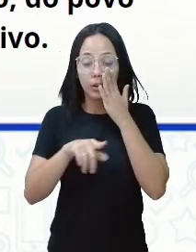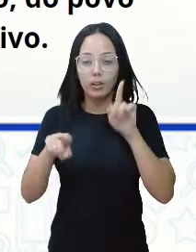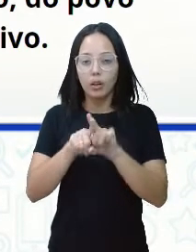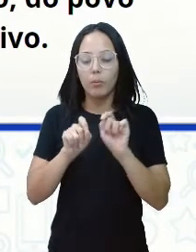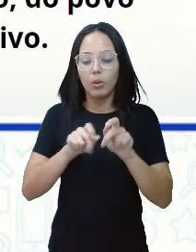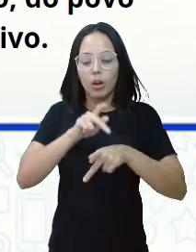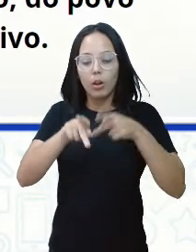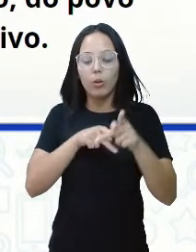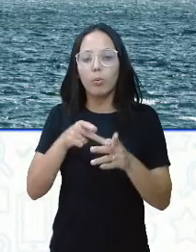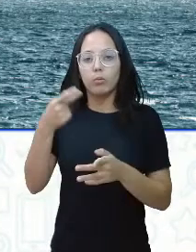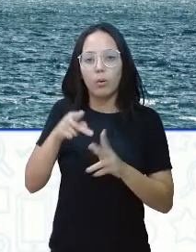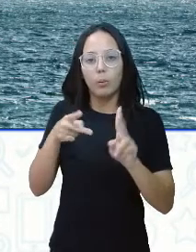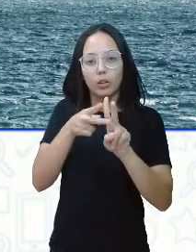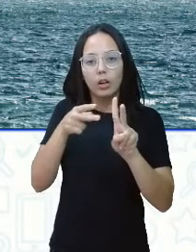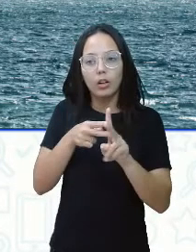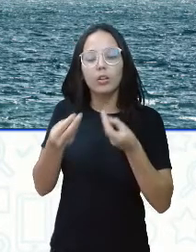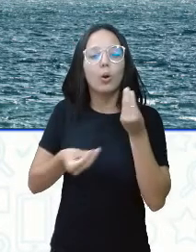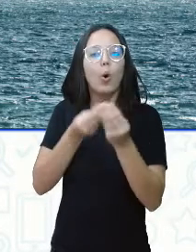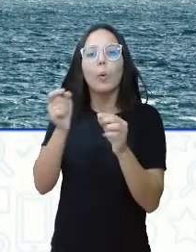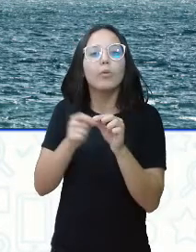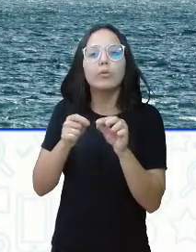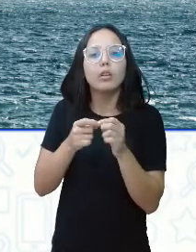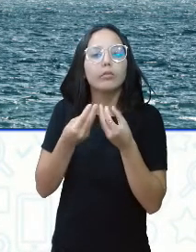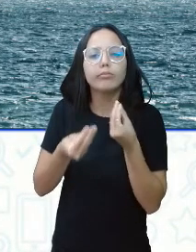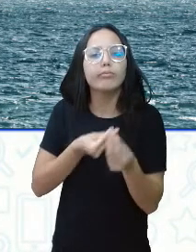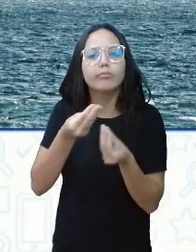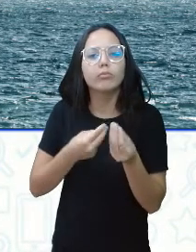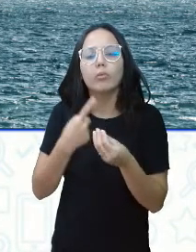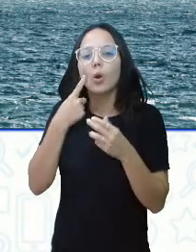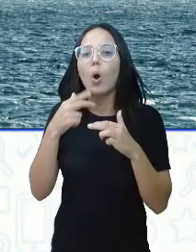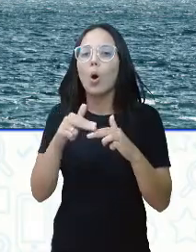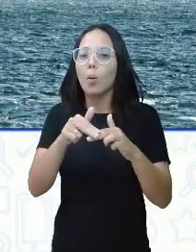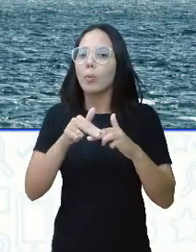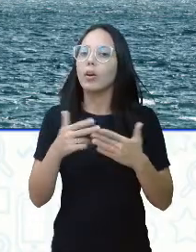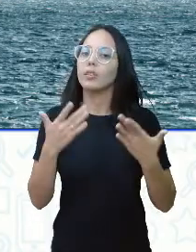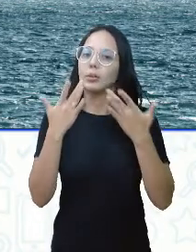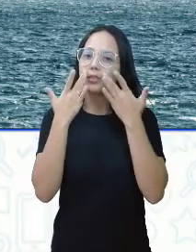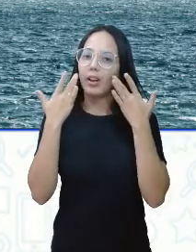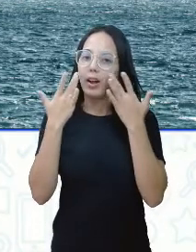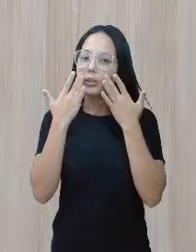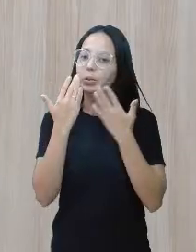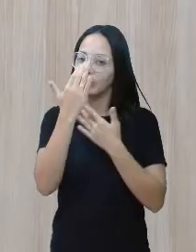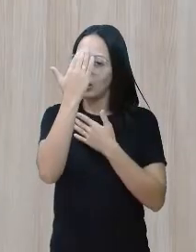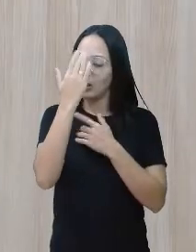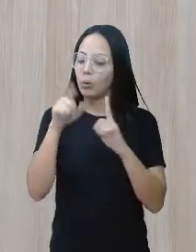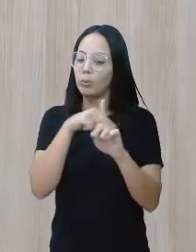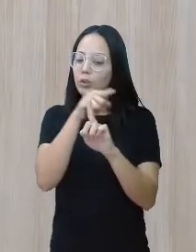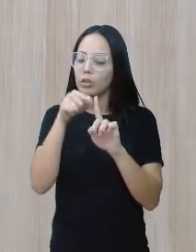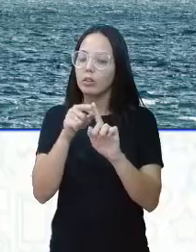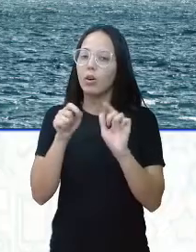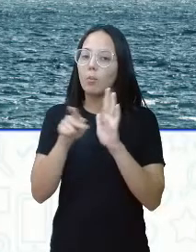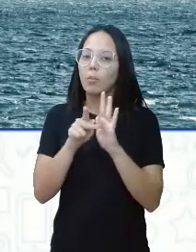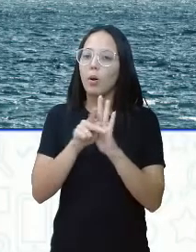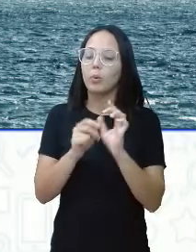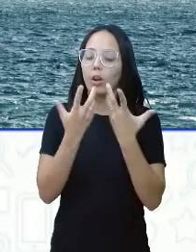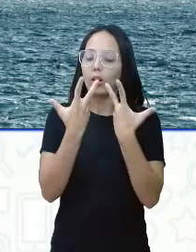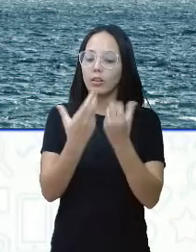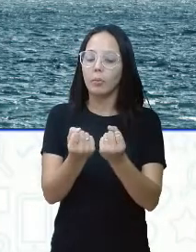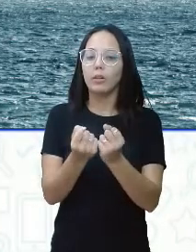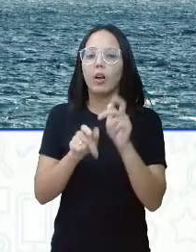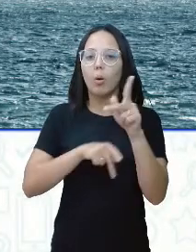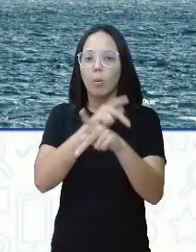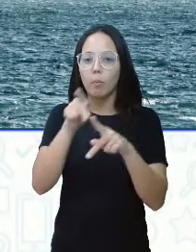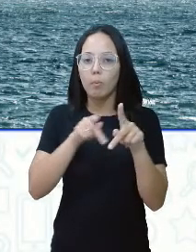do povo nativo. E como é que eles fizeram isso? Eles fizeram a partir do teatro. Assim, com o objetivo de converter a